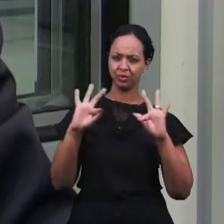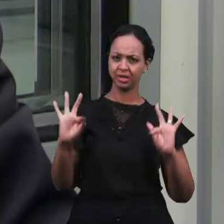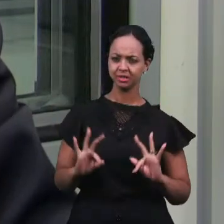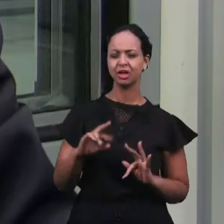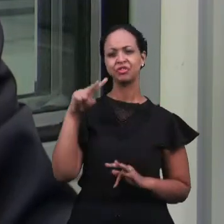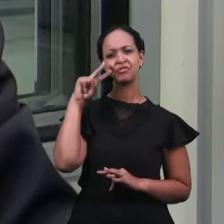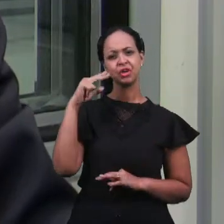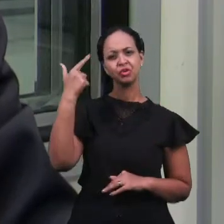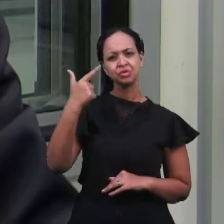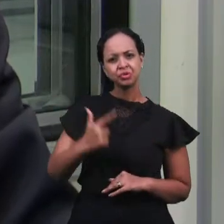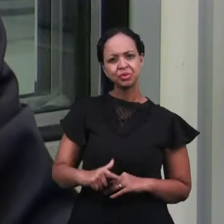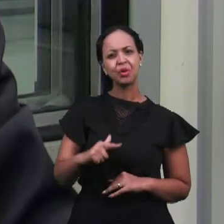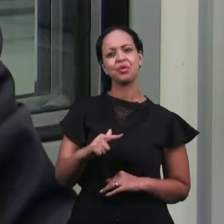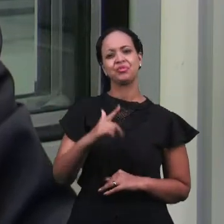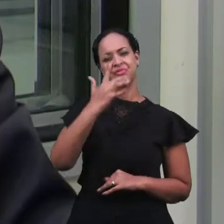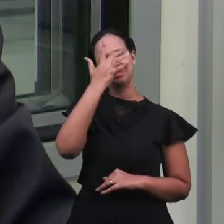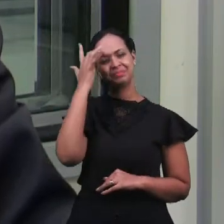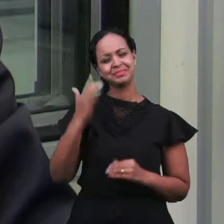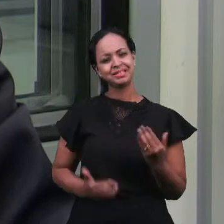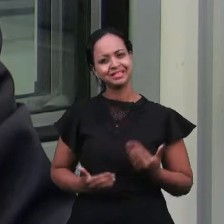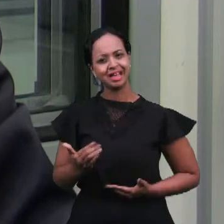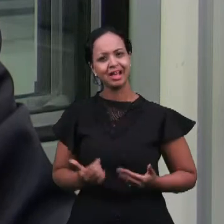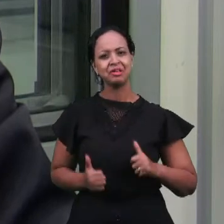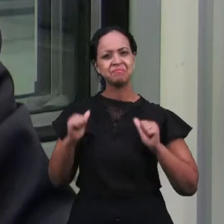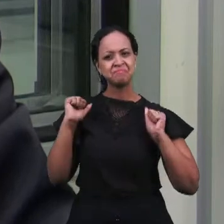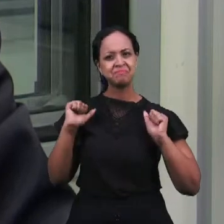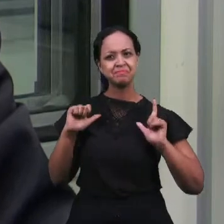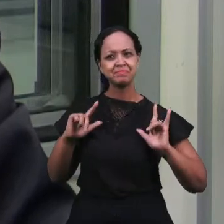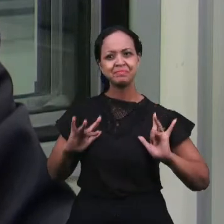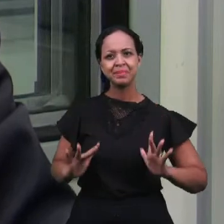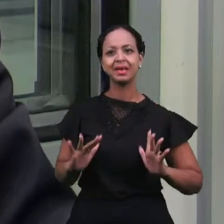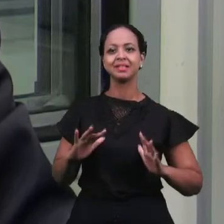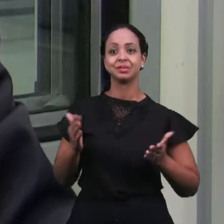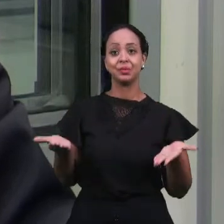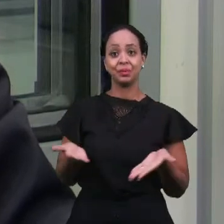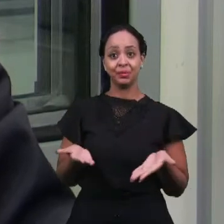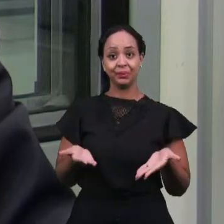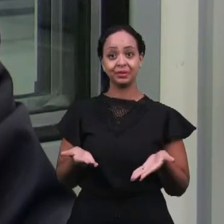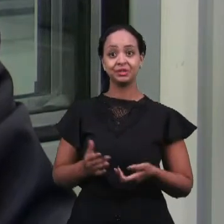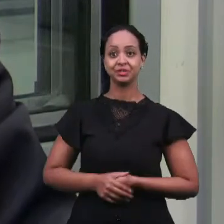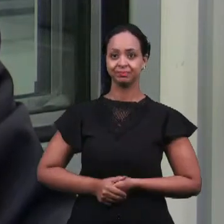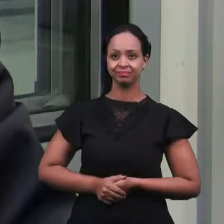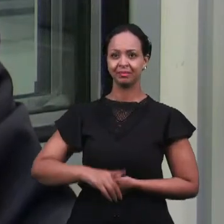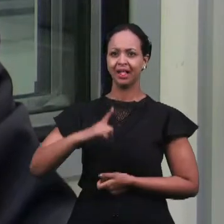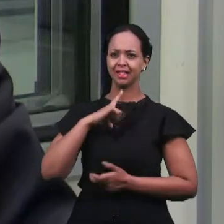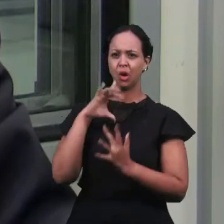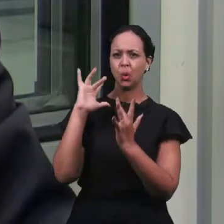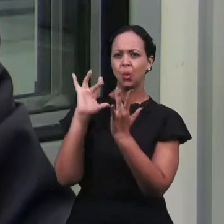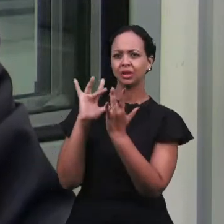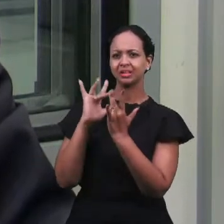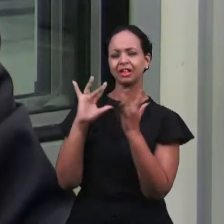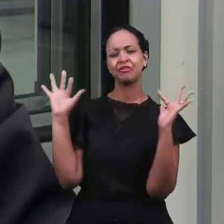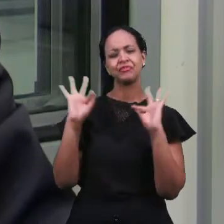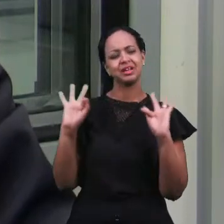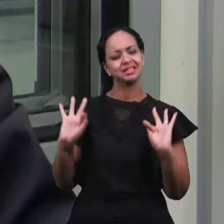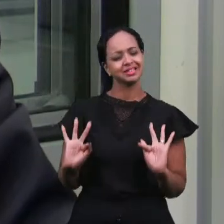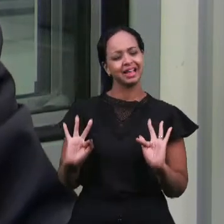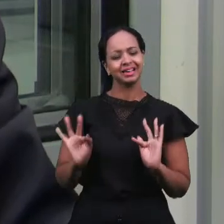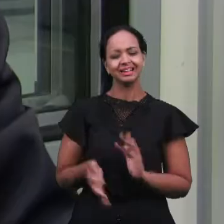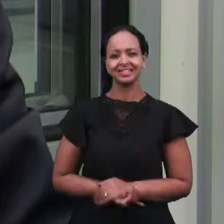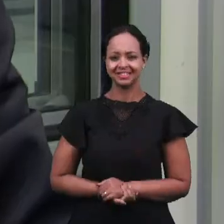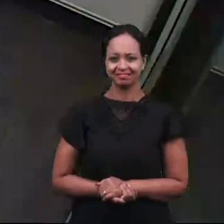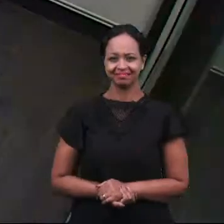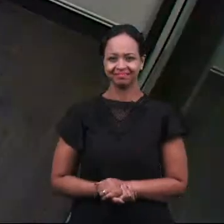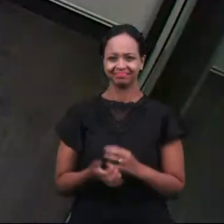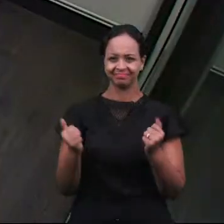irmãos, a comunhão, a bênção que a cada dia nós recebemos só nesse contato, né? É uma alegria muito grande.